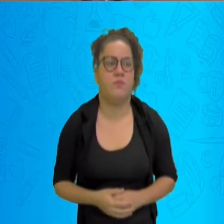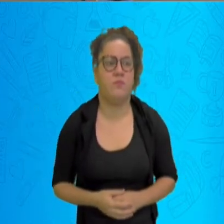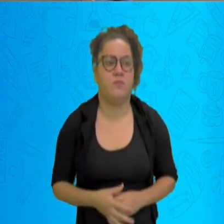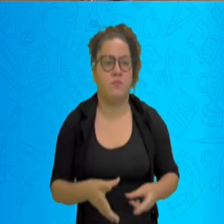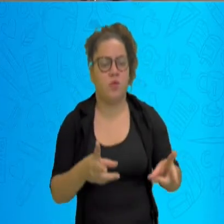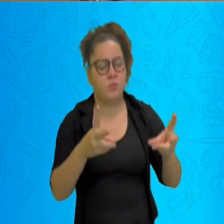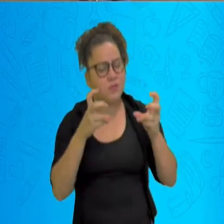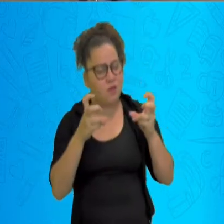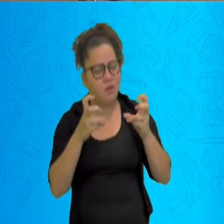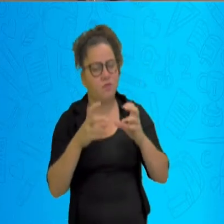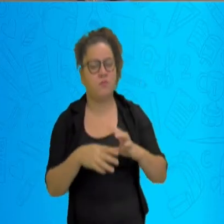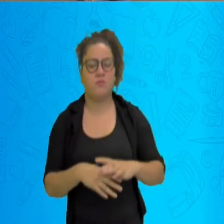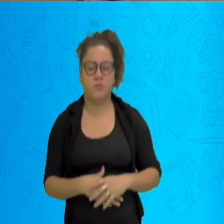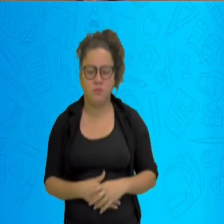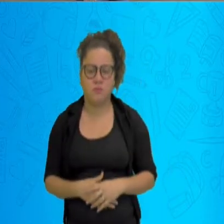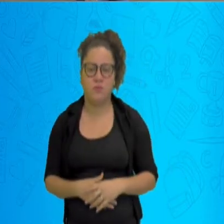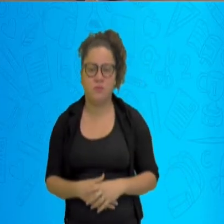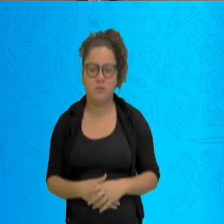Observe essa imagem.